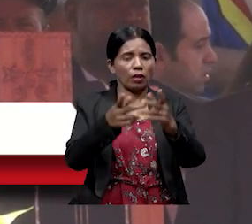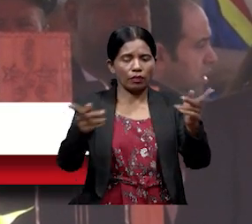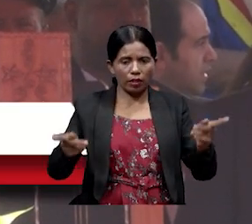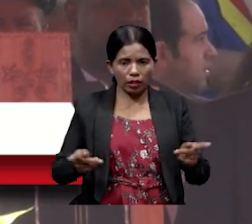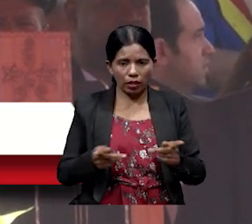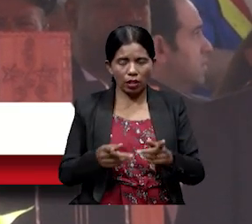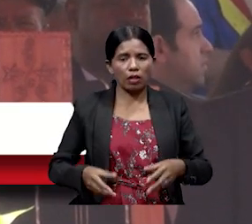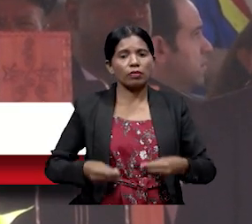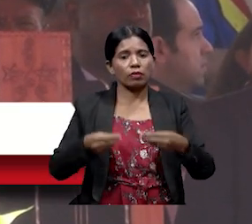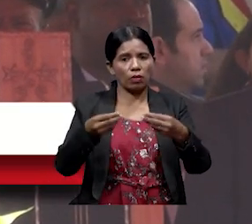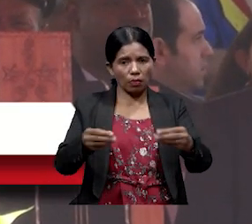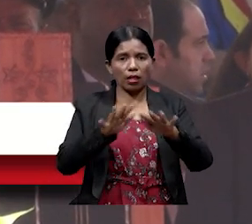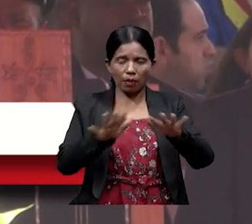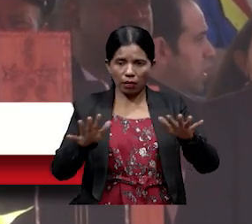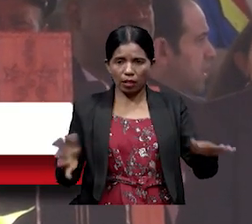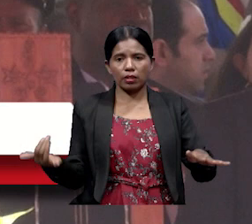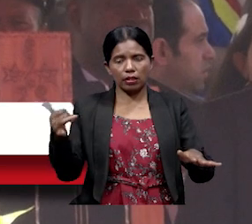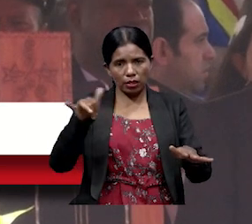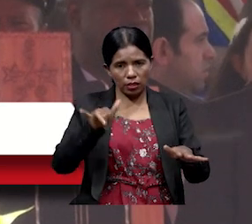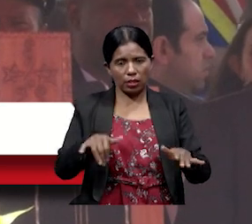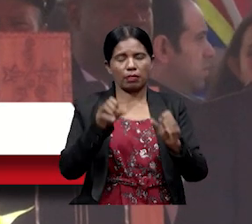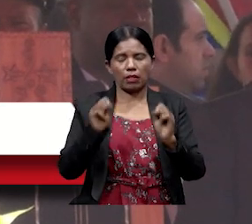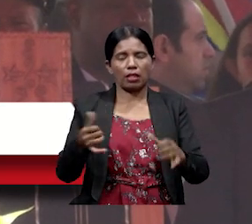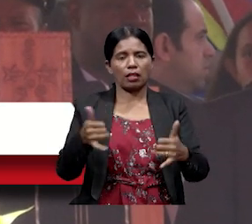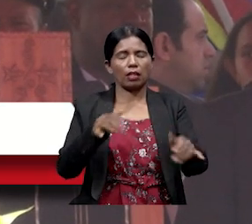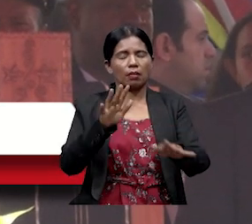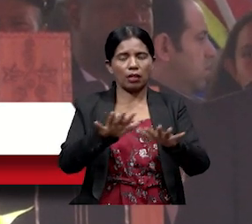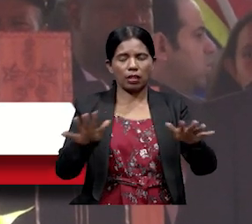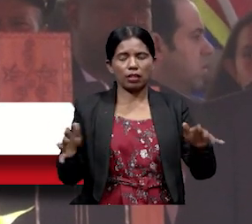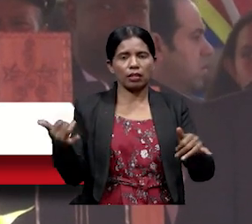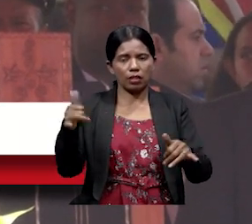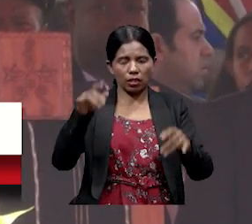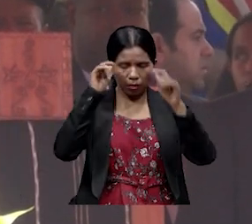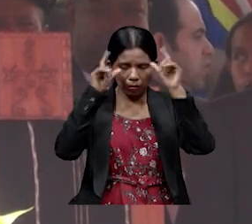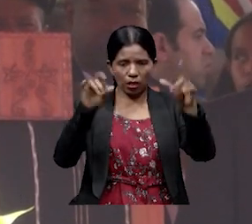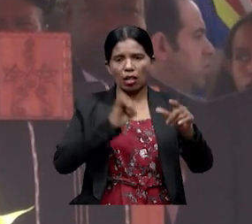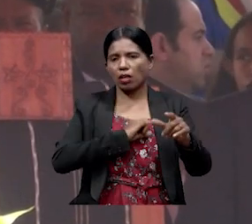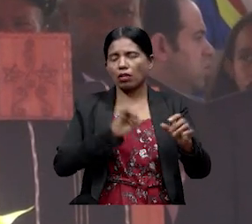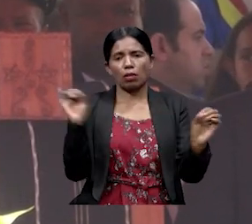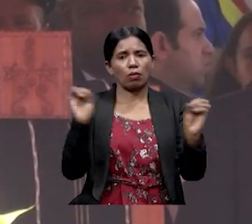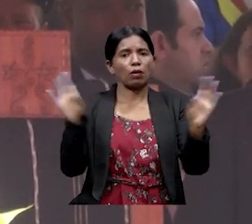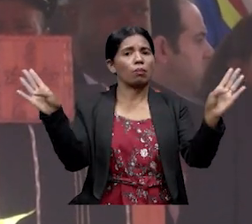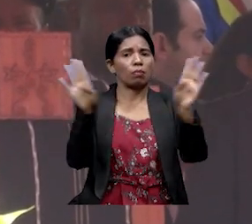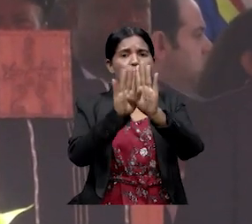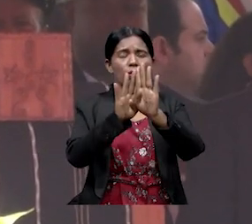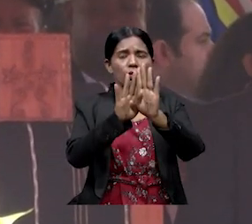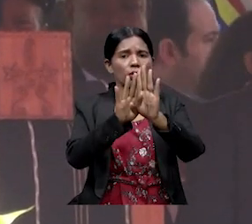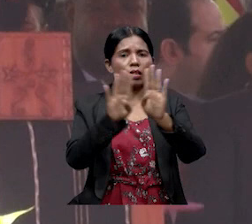para a Lavarixeira. Lavarixeira Timoroa, Halakoi, portão na Bataca.